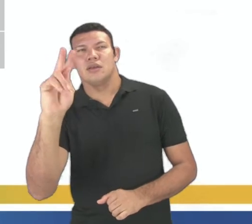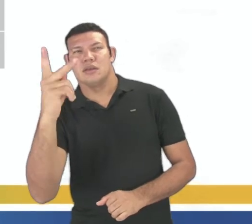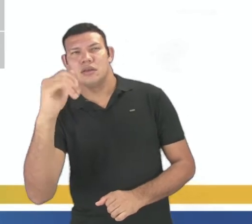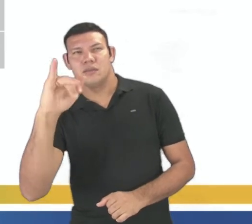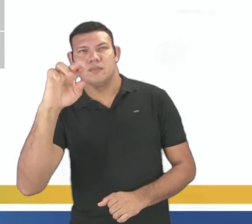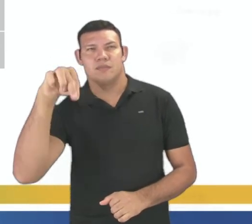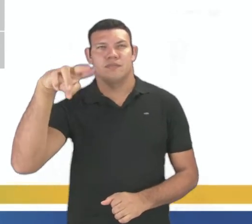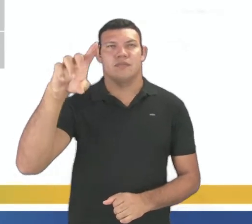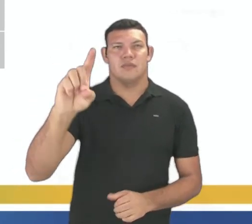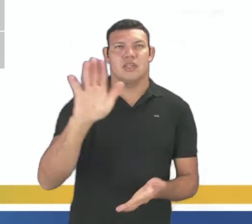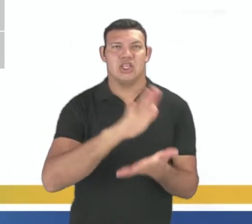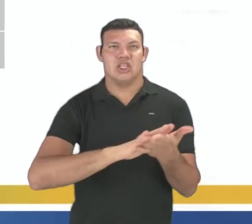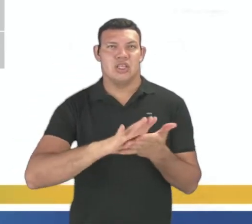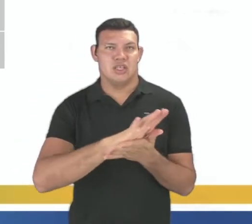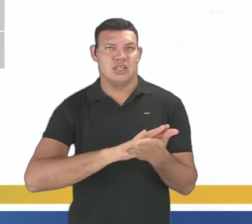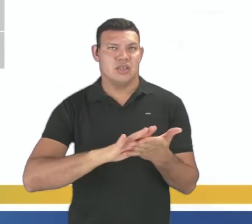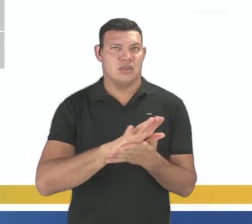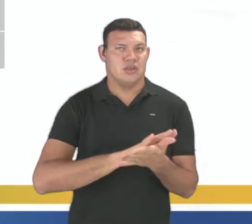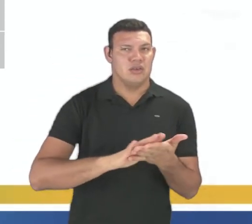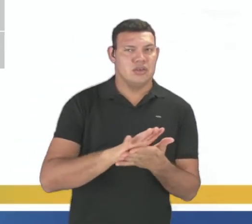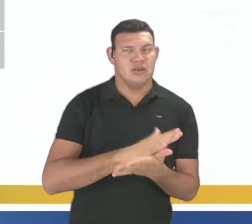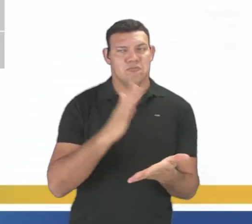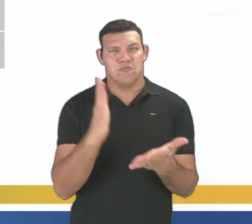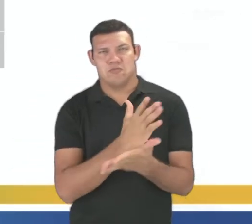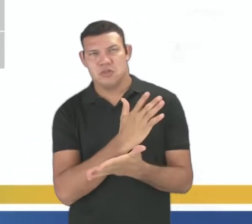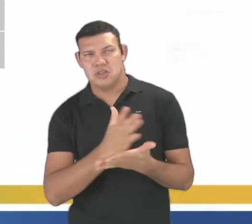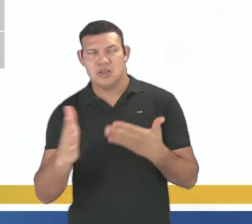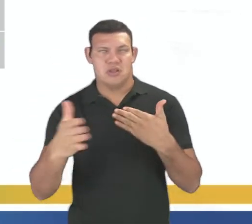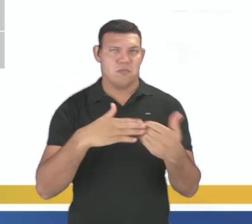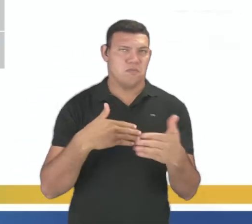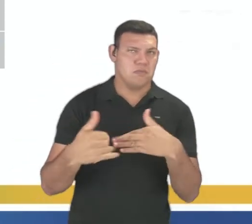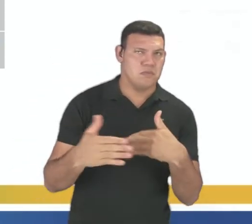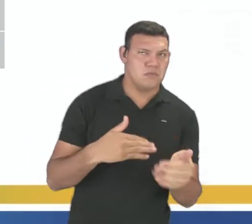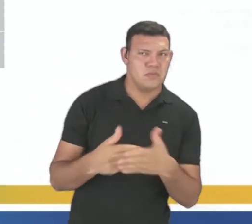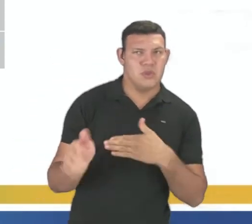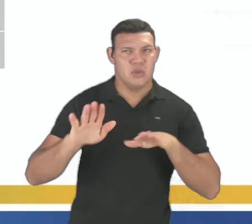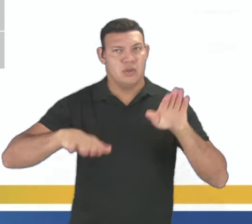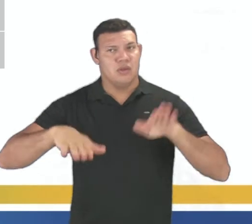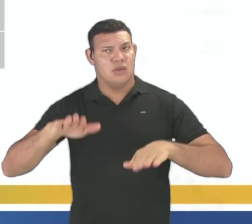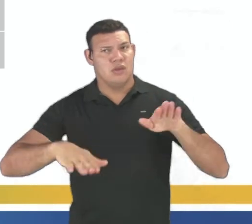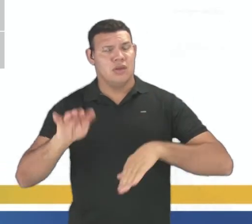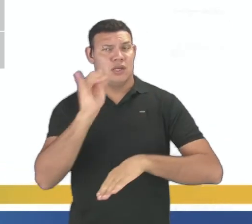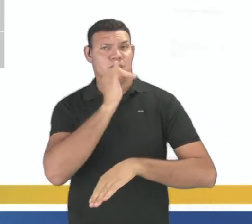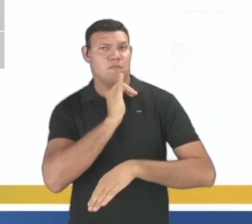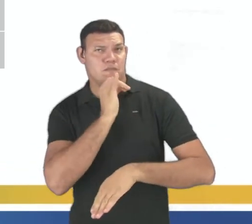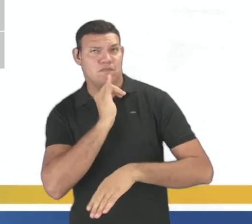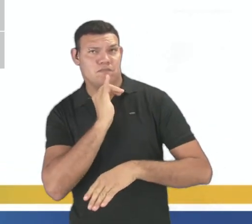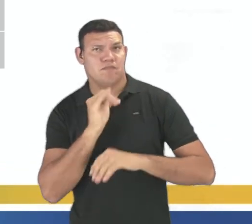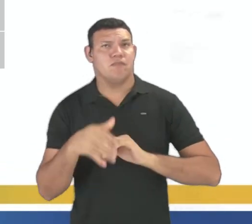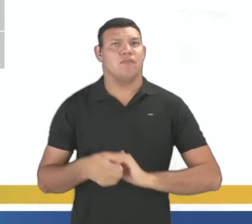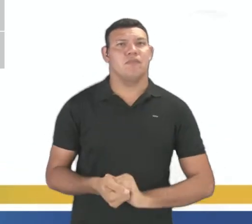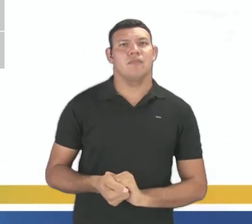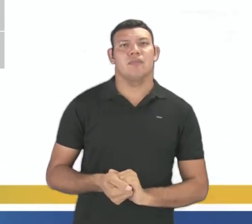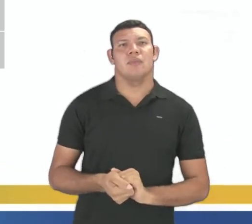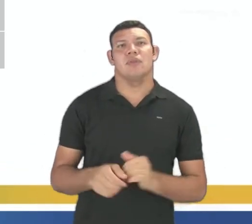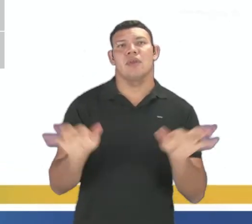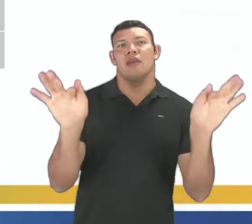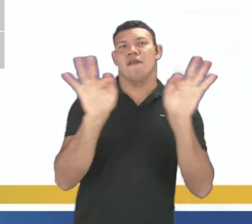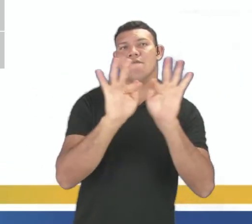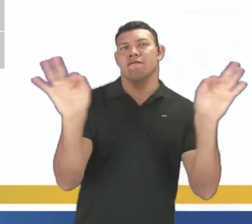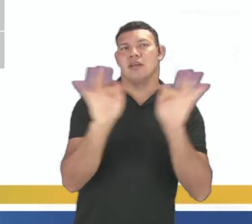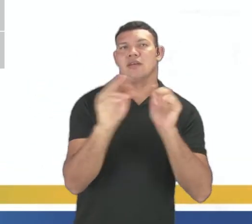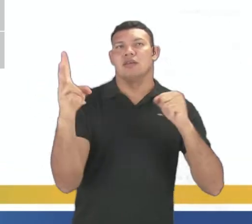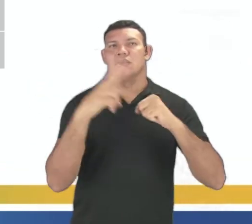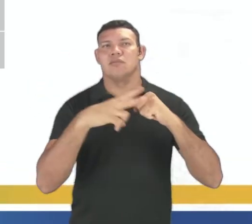ser qualquer coisa, alguma coisa, tudo bem? Vai depender. Um exemplo, is there anything